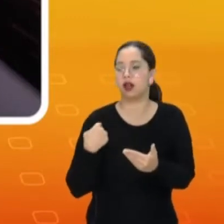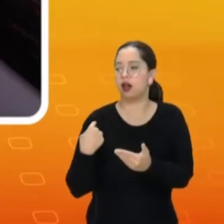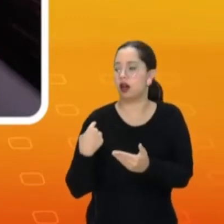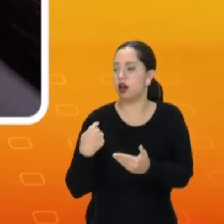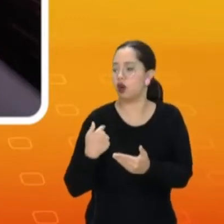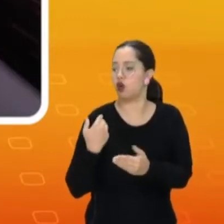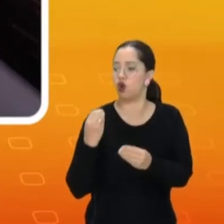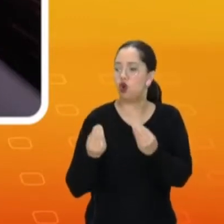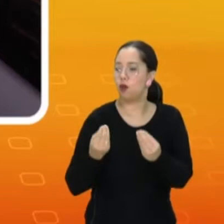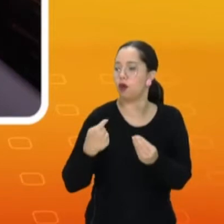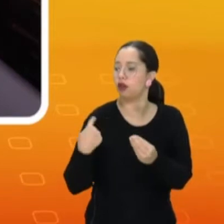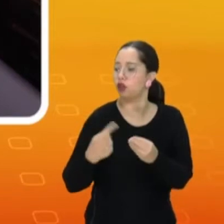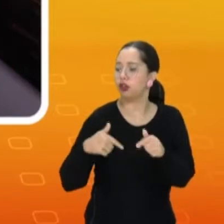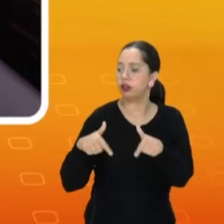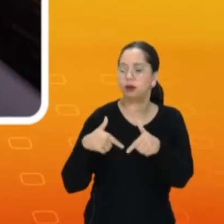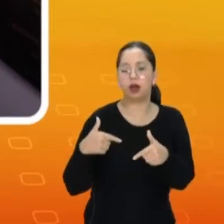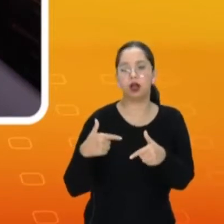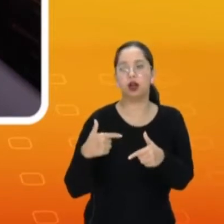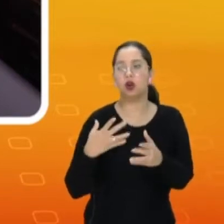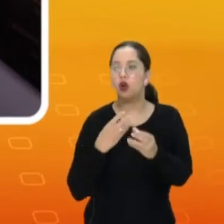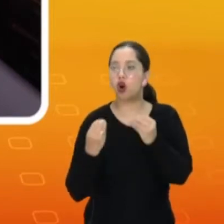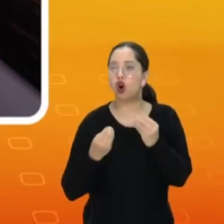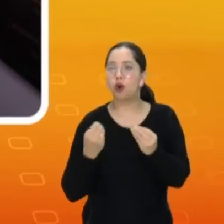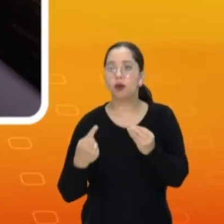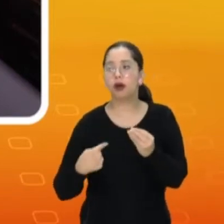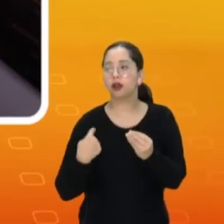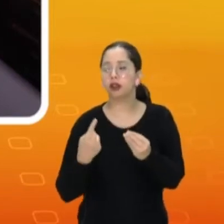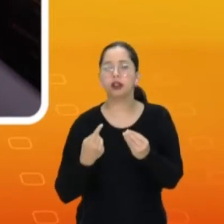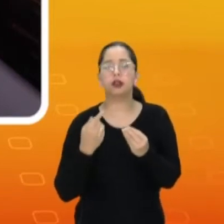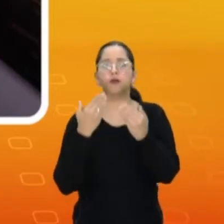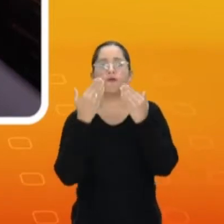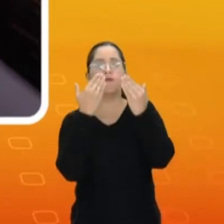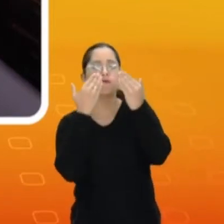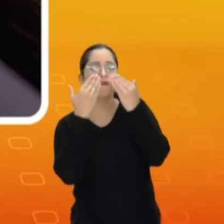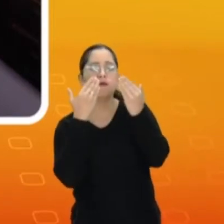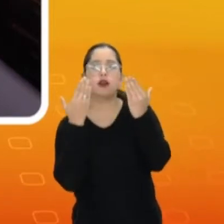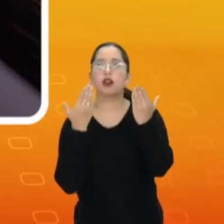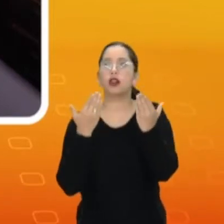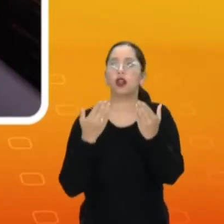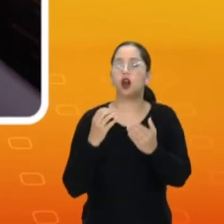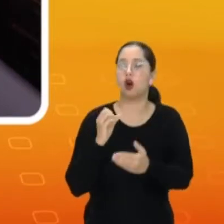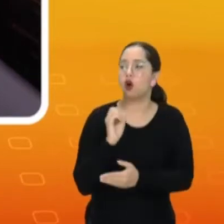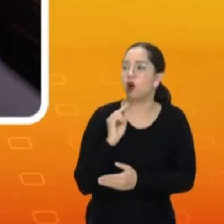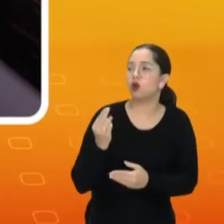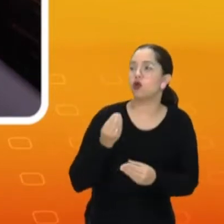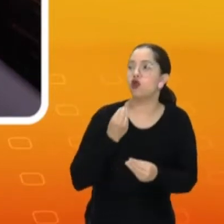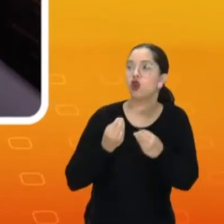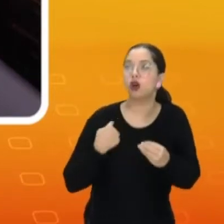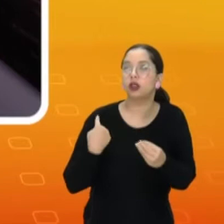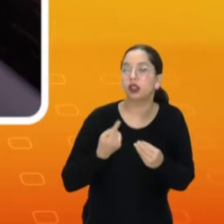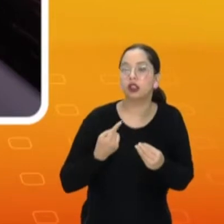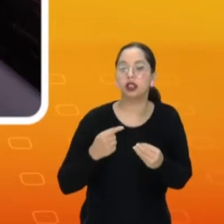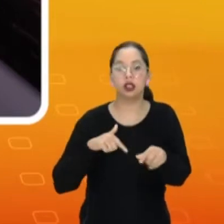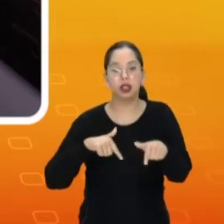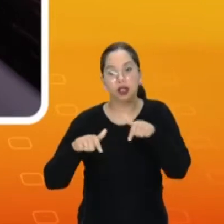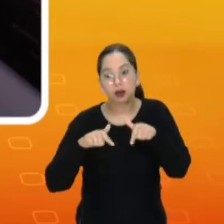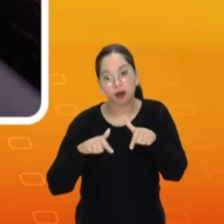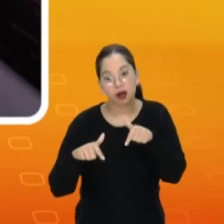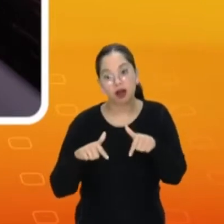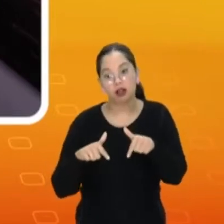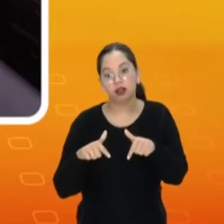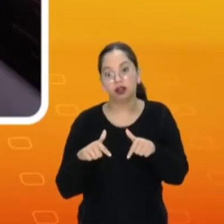uma gente faz compra como a gente faz terapia até HB20X é só fazendo terapia para cantar essa loucura toda que ele está vivendo